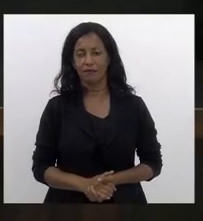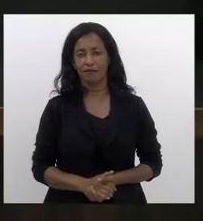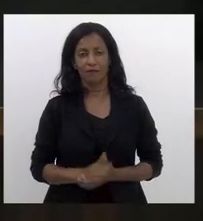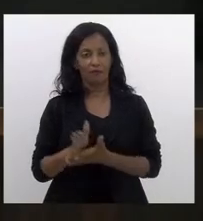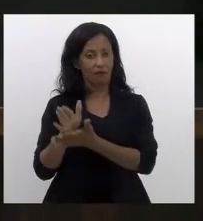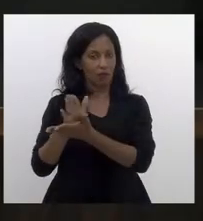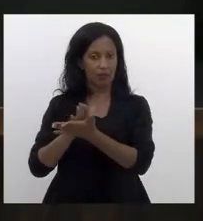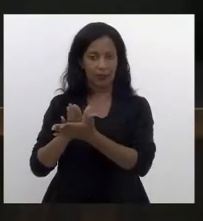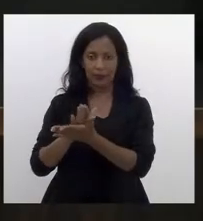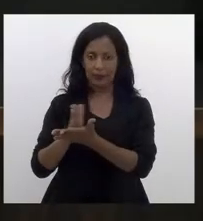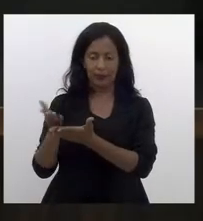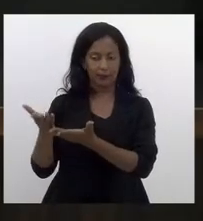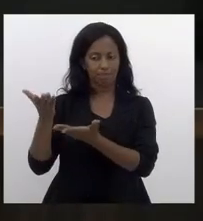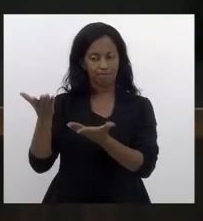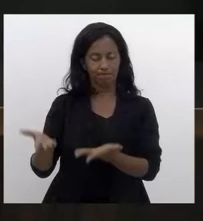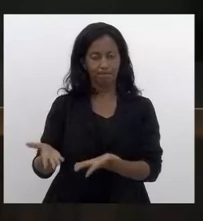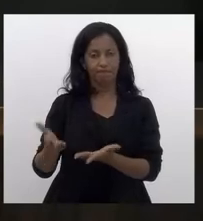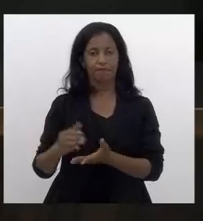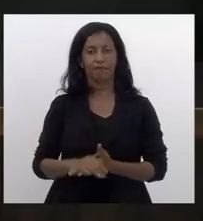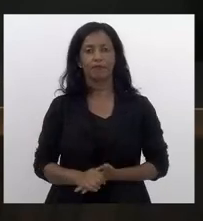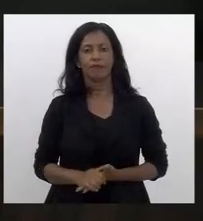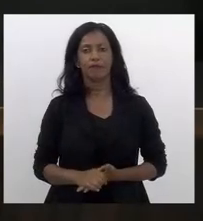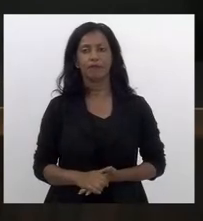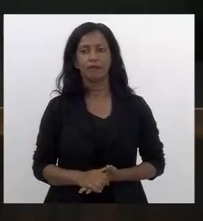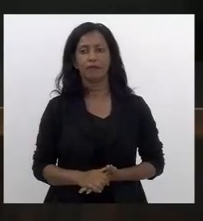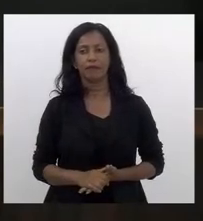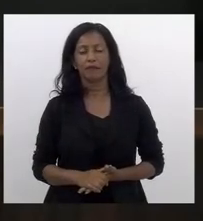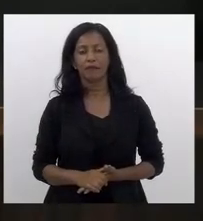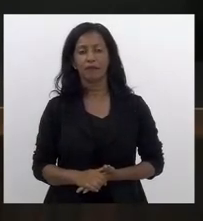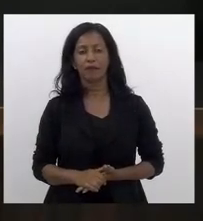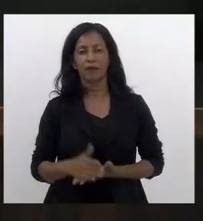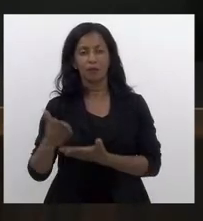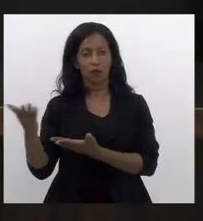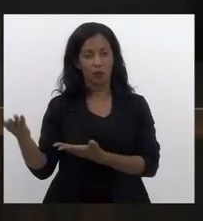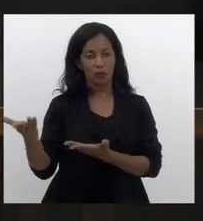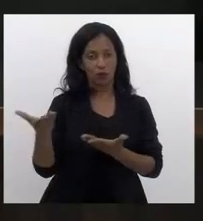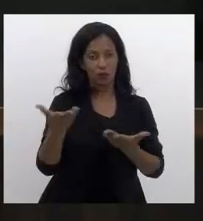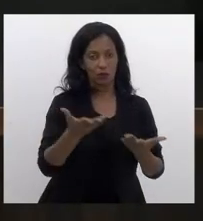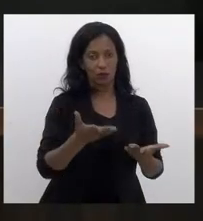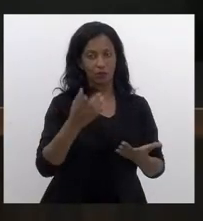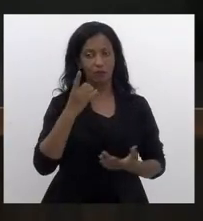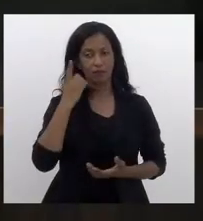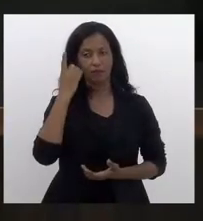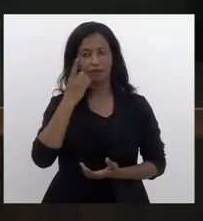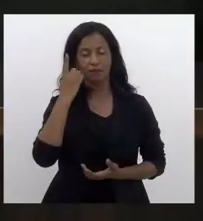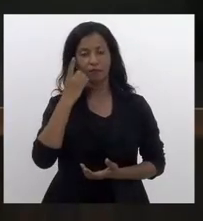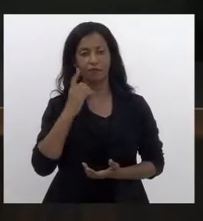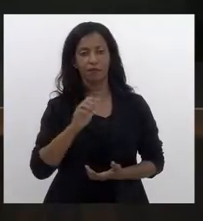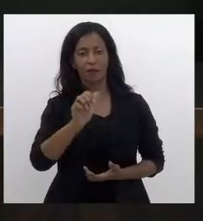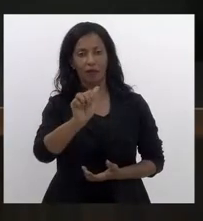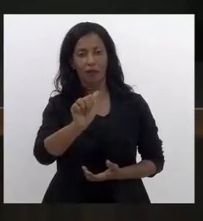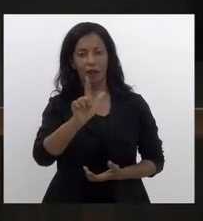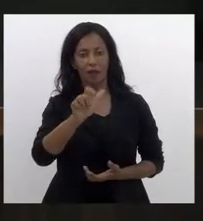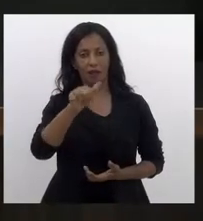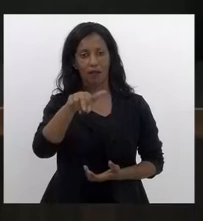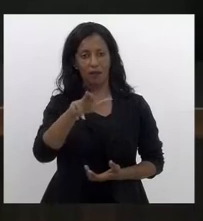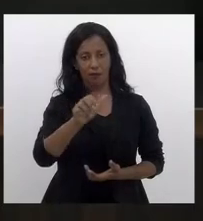Coelho, não se encontrando presente. A próxima oradora inscrita é a nobre deputada Ailana